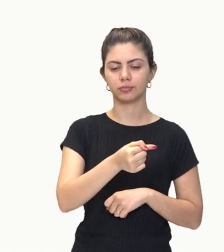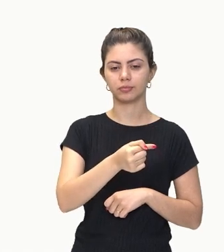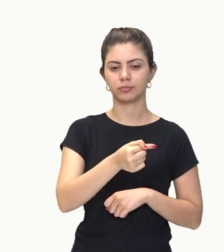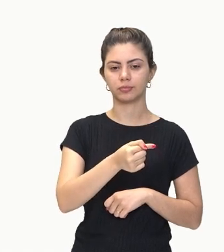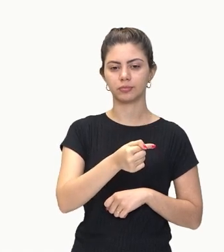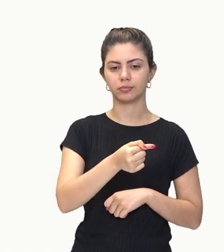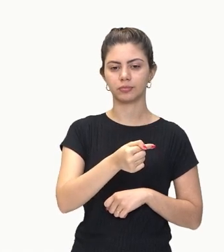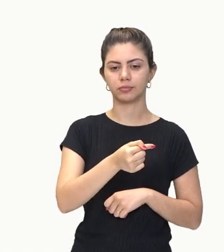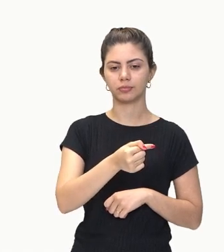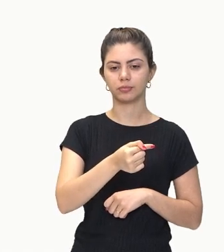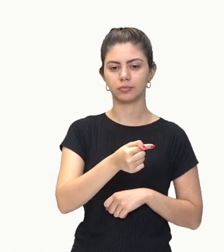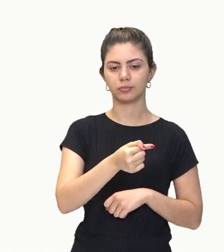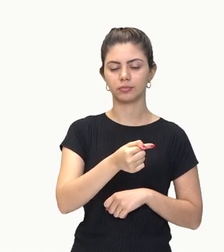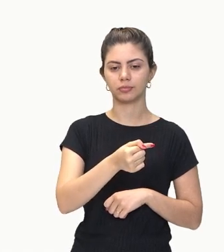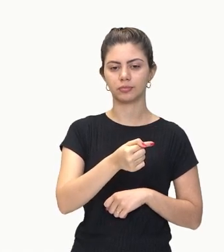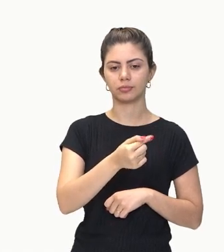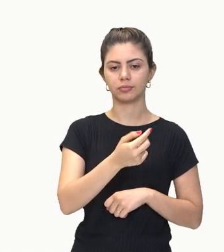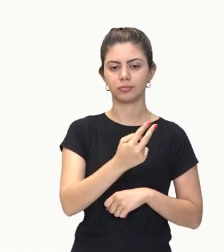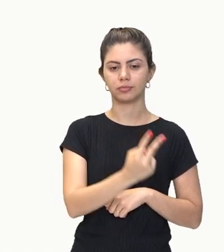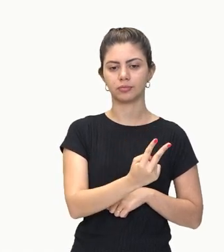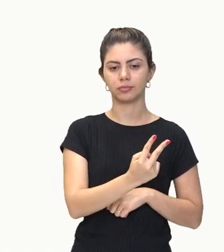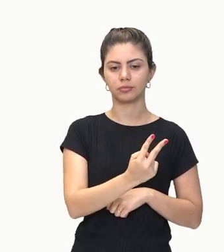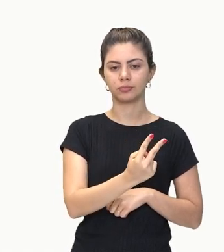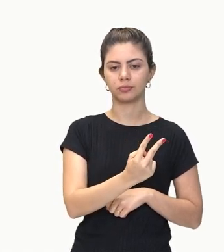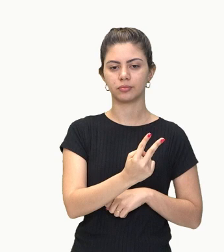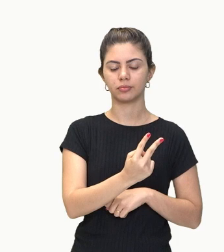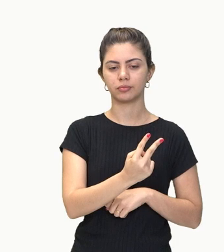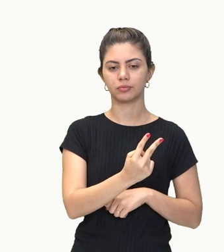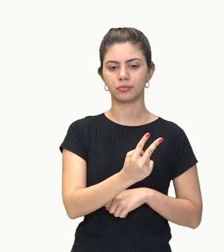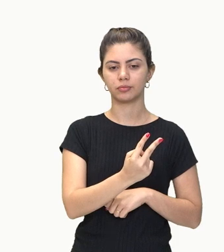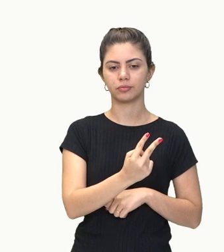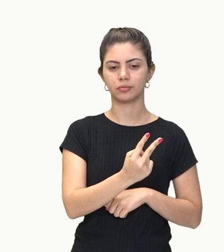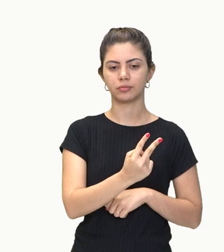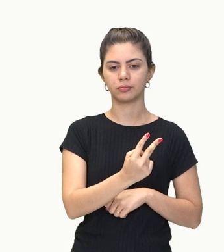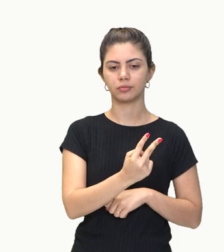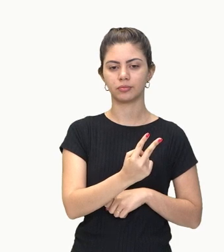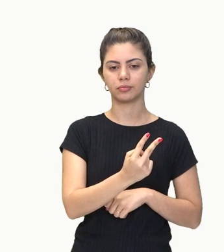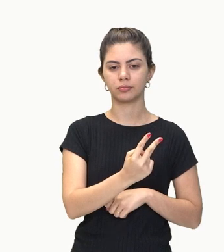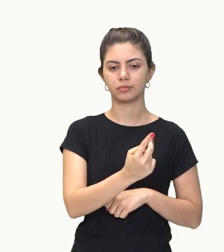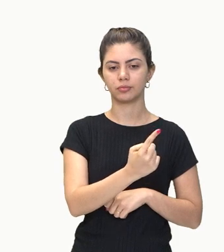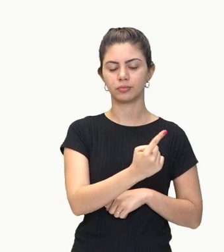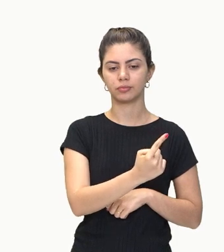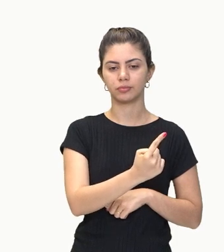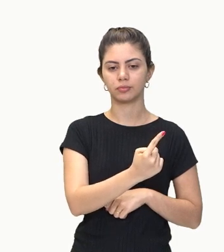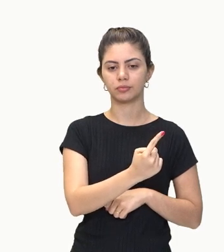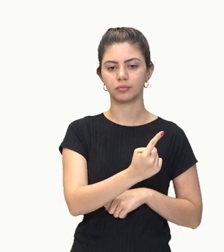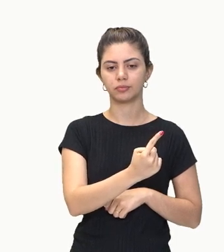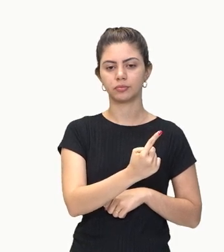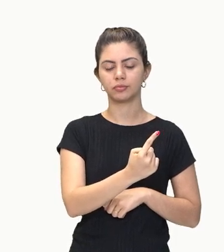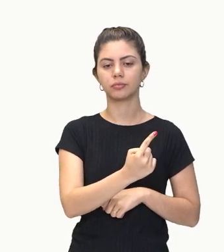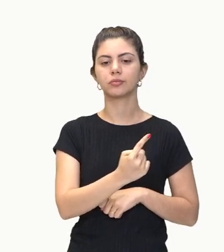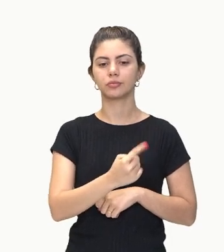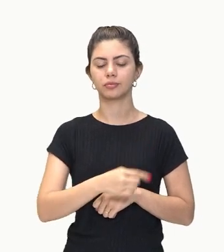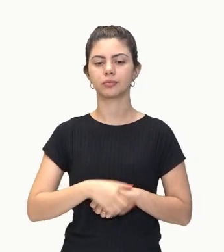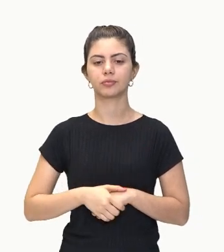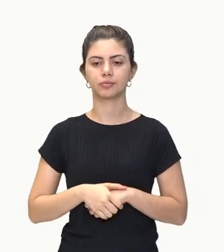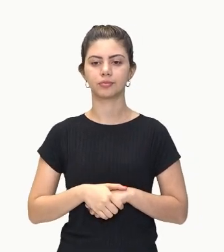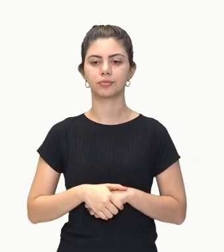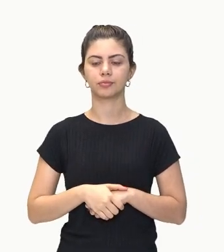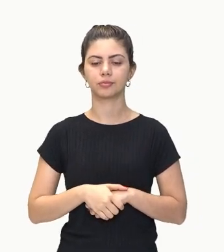0 é 7. O 2 não tem ninguém para somar e o 1 não tem ninguém para somar.